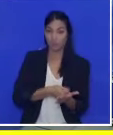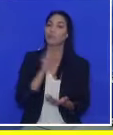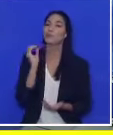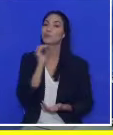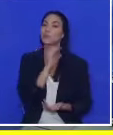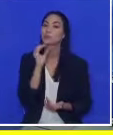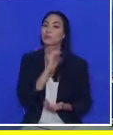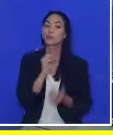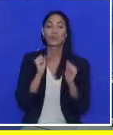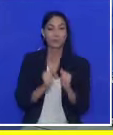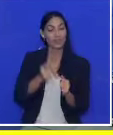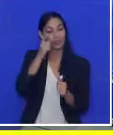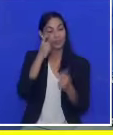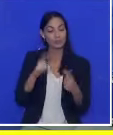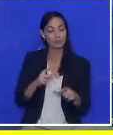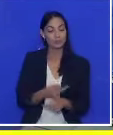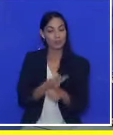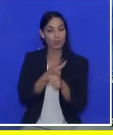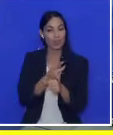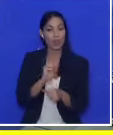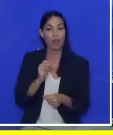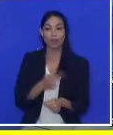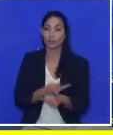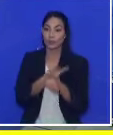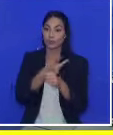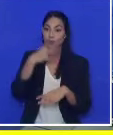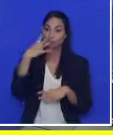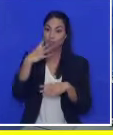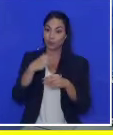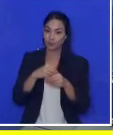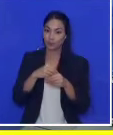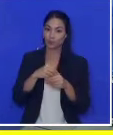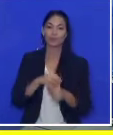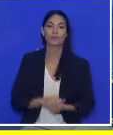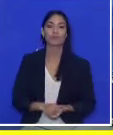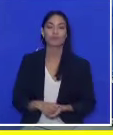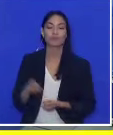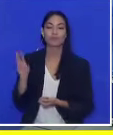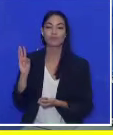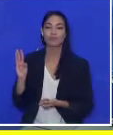Logo após a apuração, você poderá saber de onde são as apostas vencedoras ou se o prêmio está acumulado,